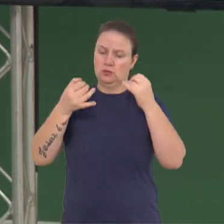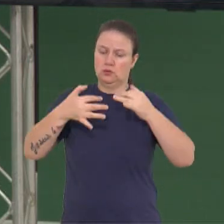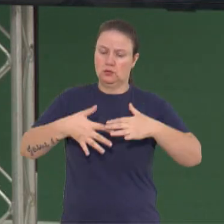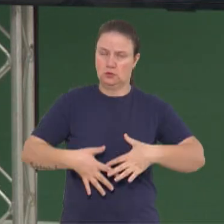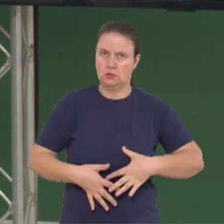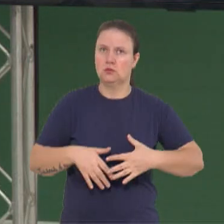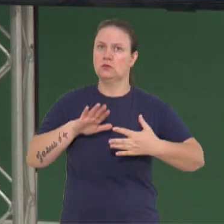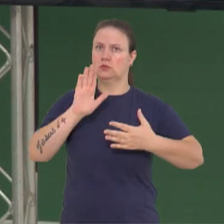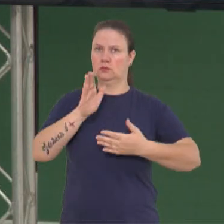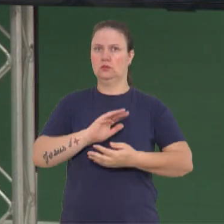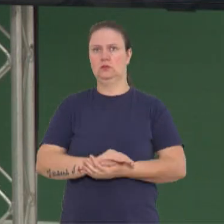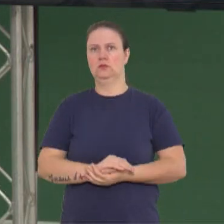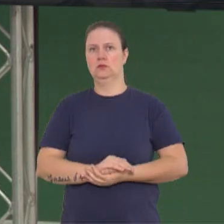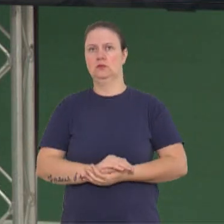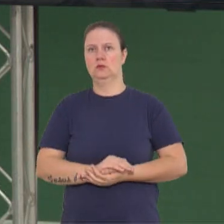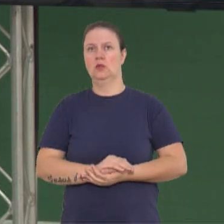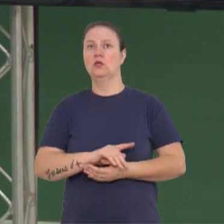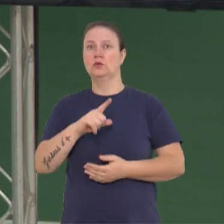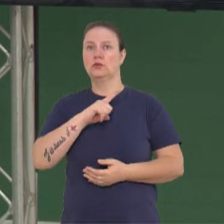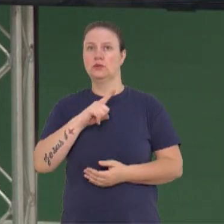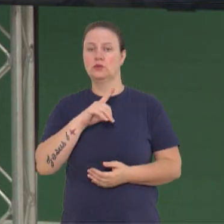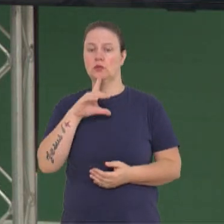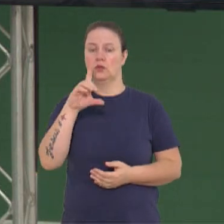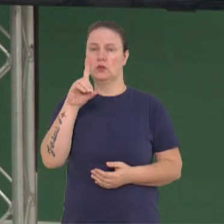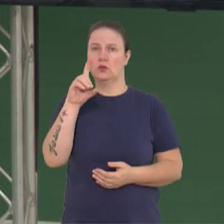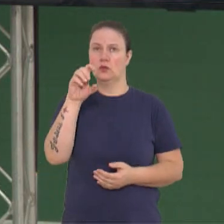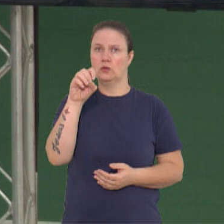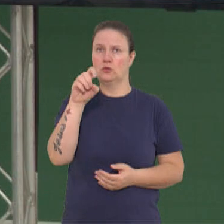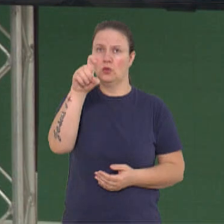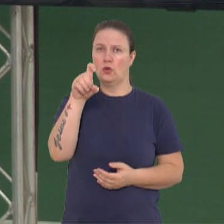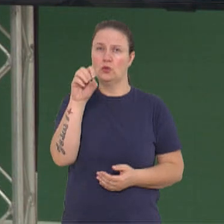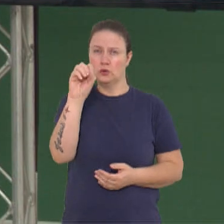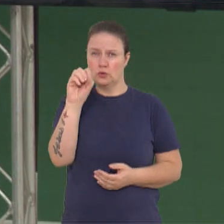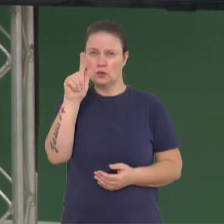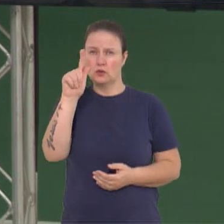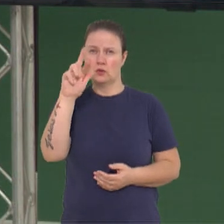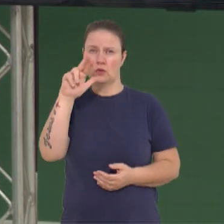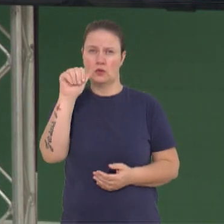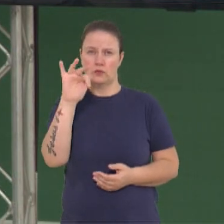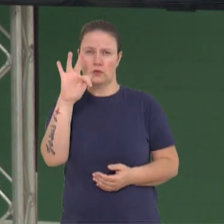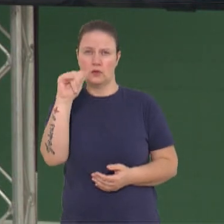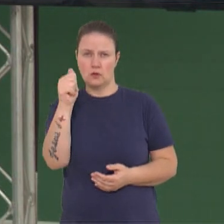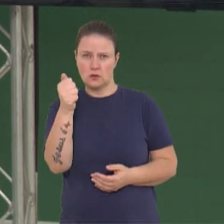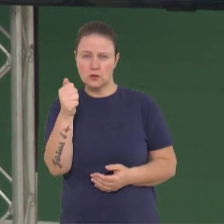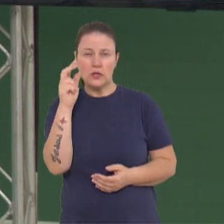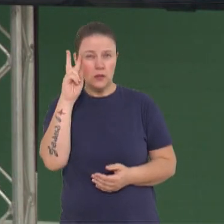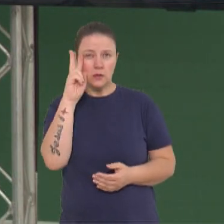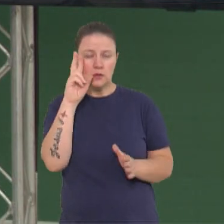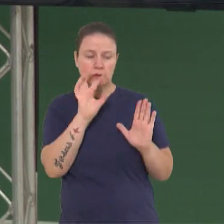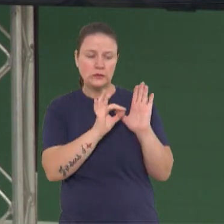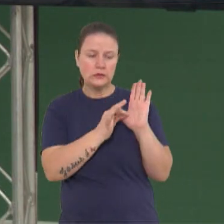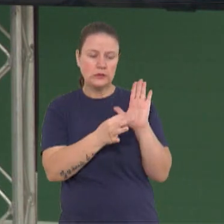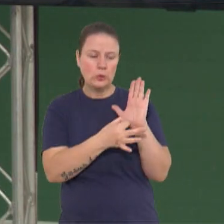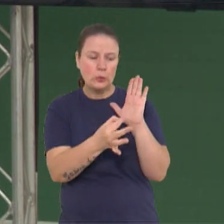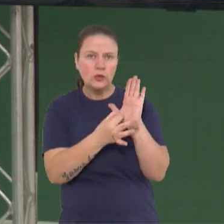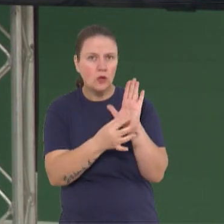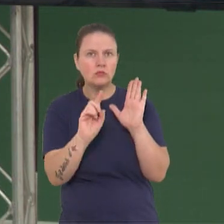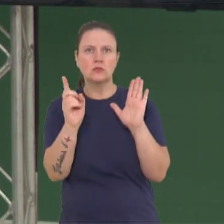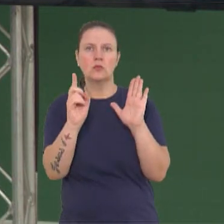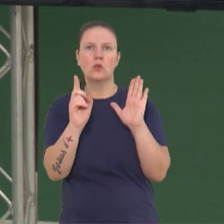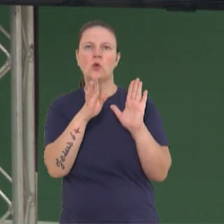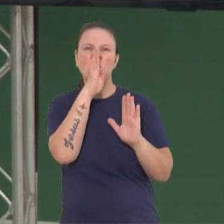atividade. Algumas doxografias são críticas. Os filósofos antigos estão dizendo, não entendi